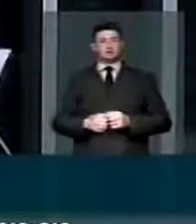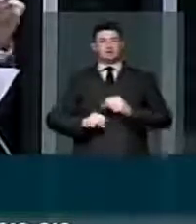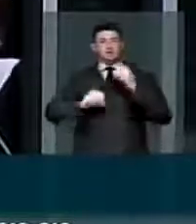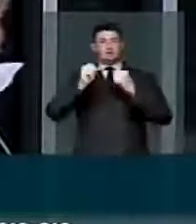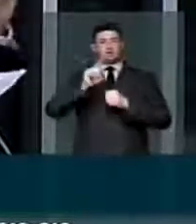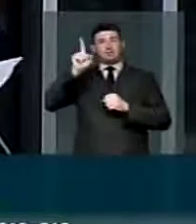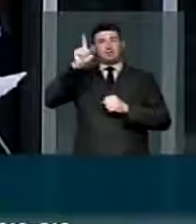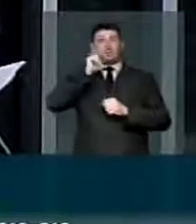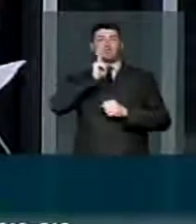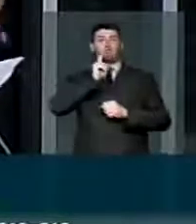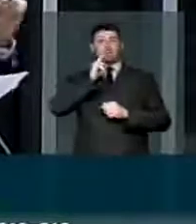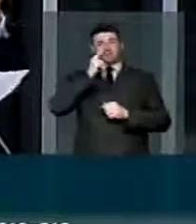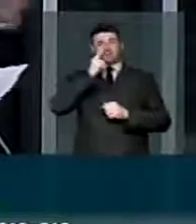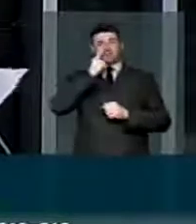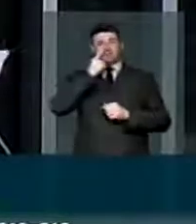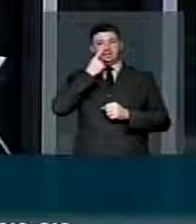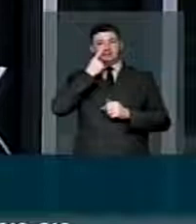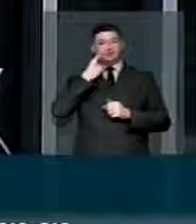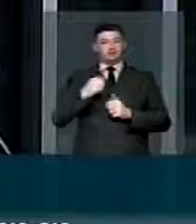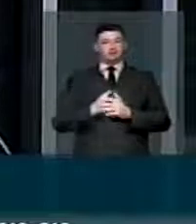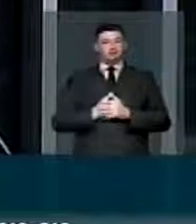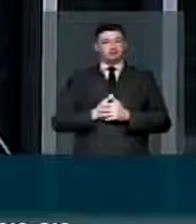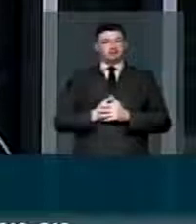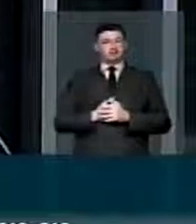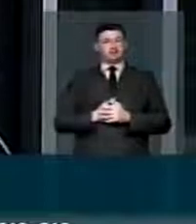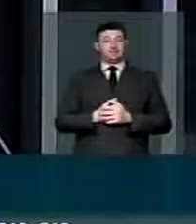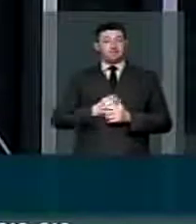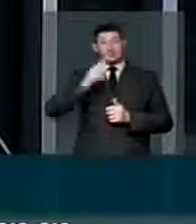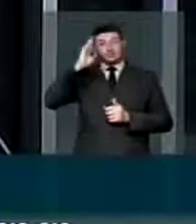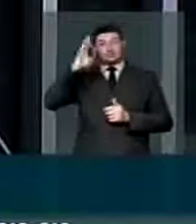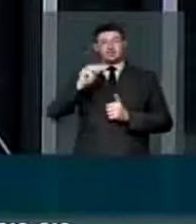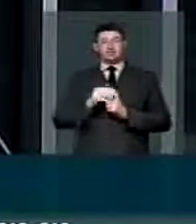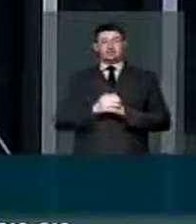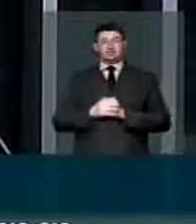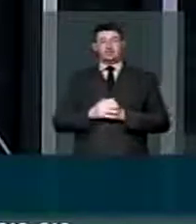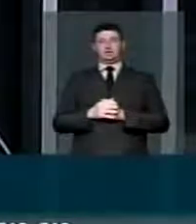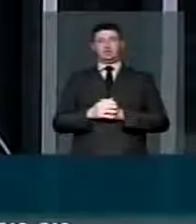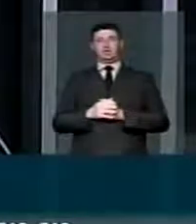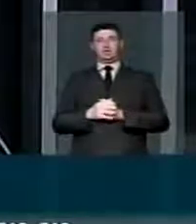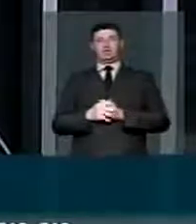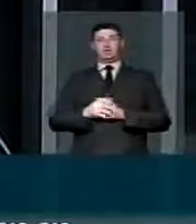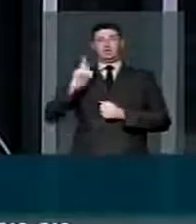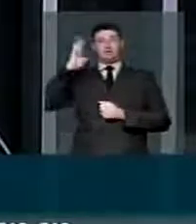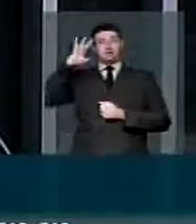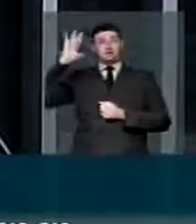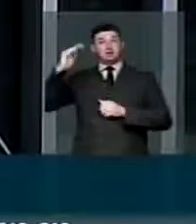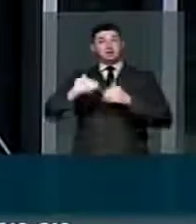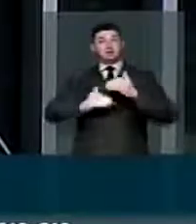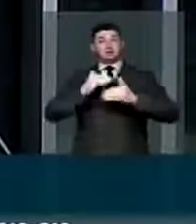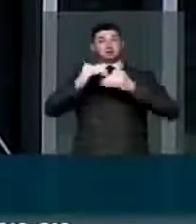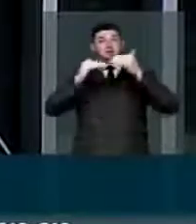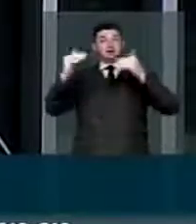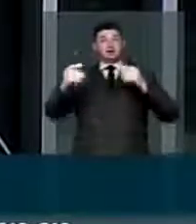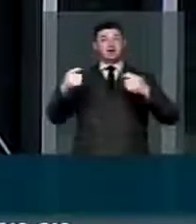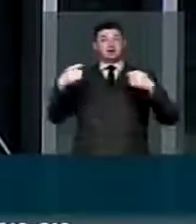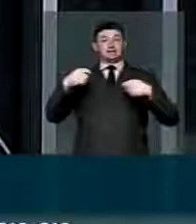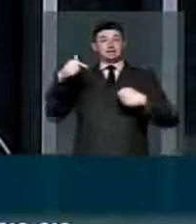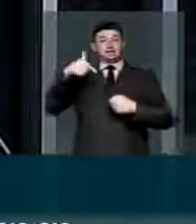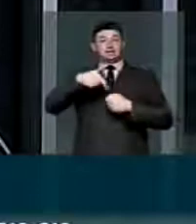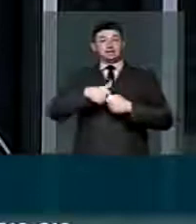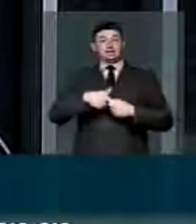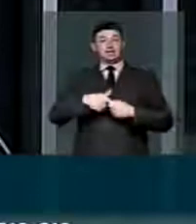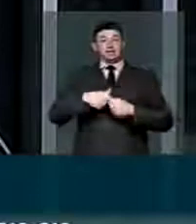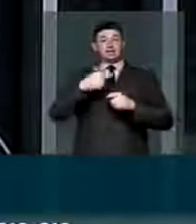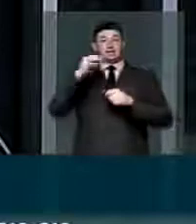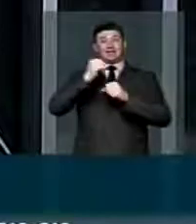no mercado americano, especificamente, e previam o crescimento da demanda por petróleo na